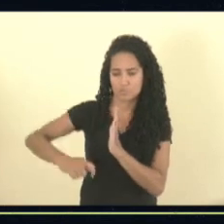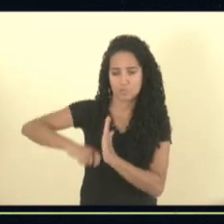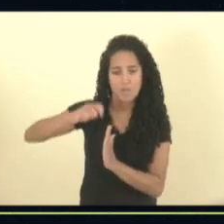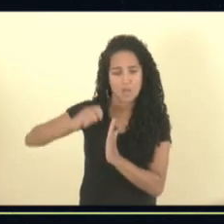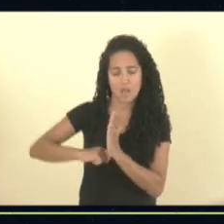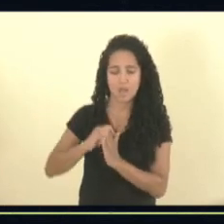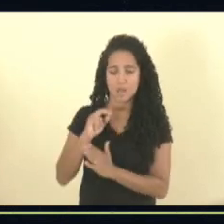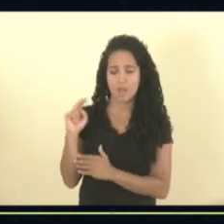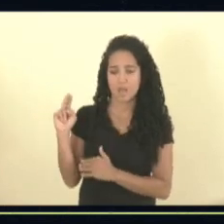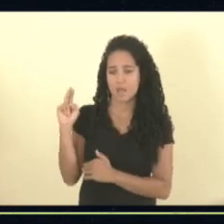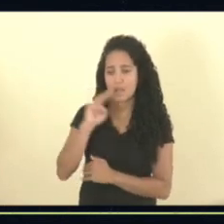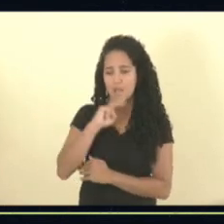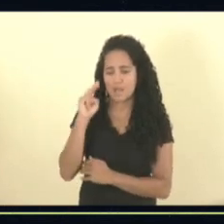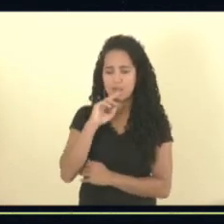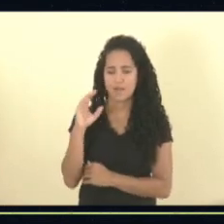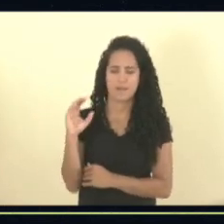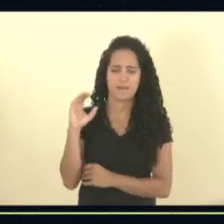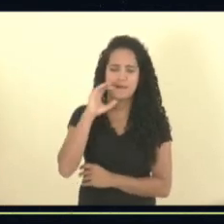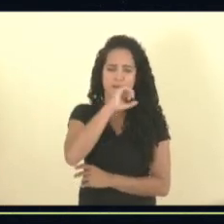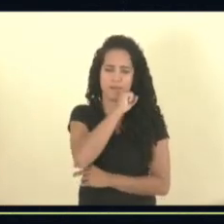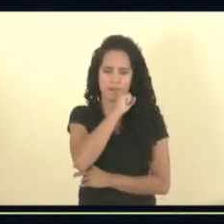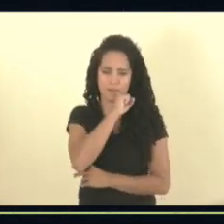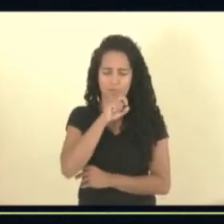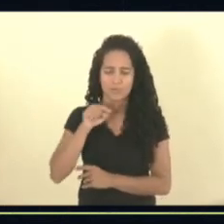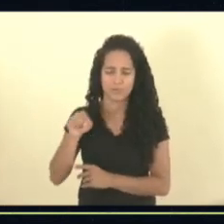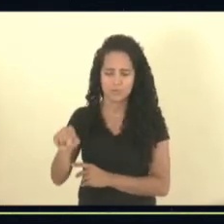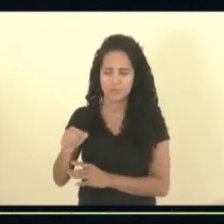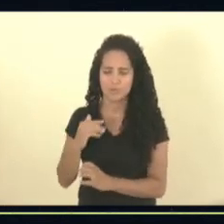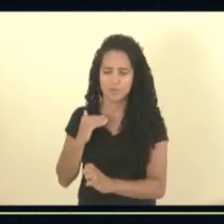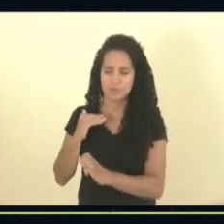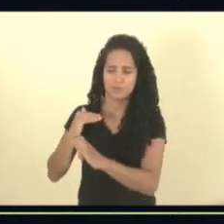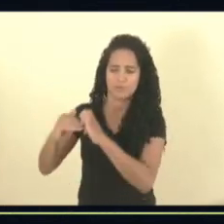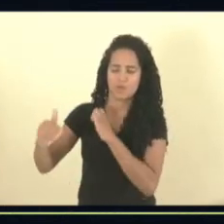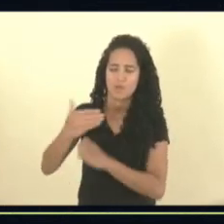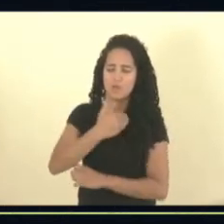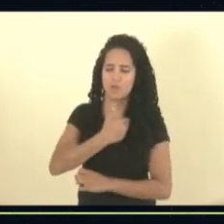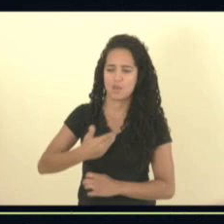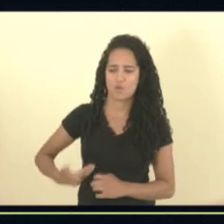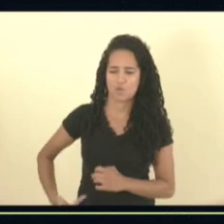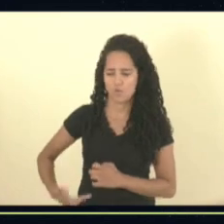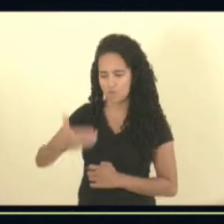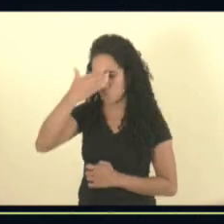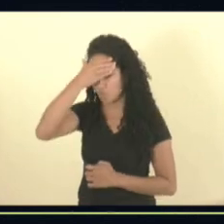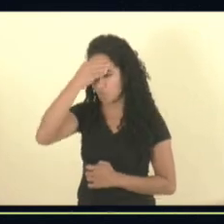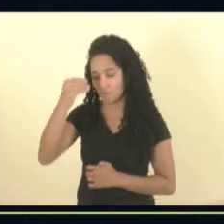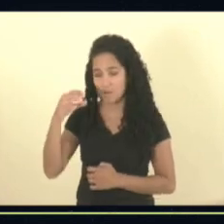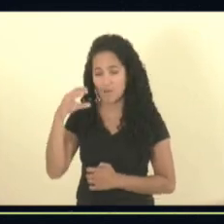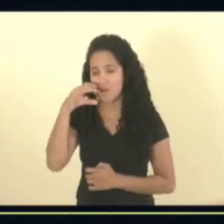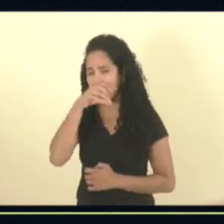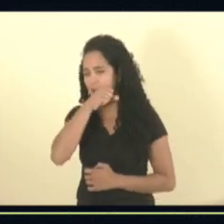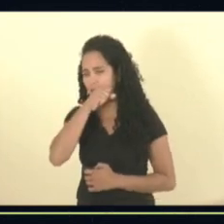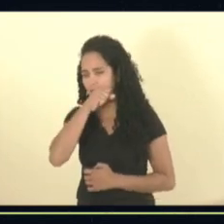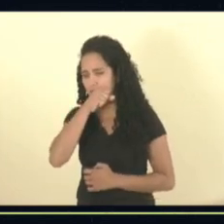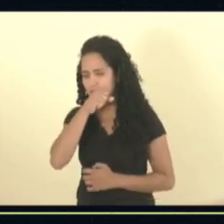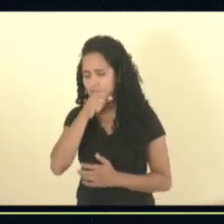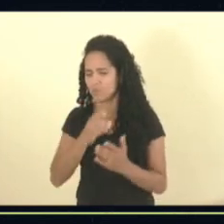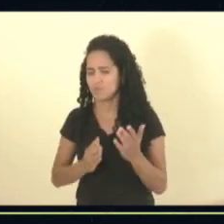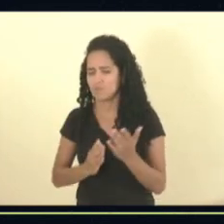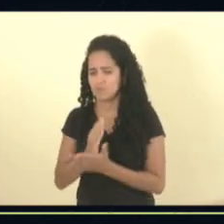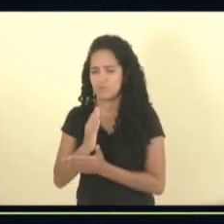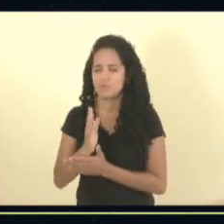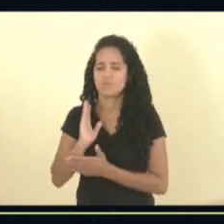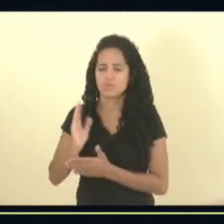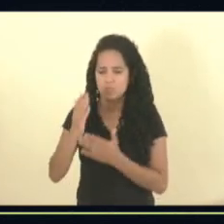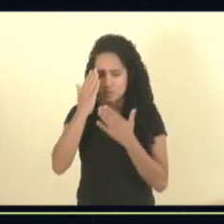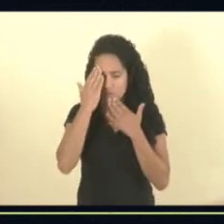que o nosso... e seja encaminhado ao governo para ser sancionada essa lei o mais breve possível. Quero